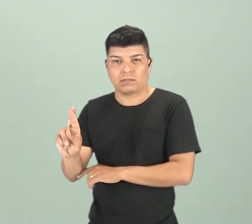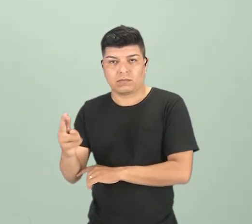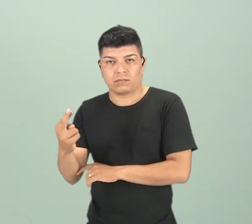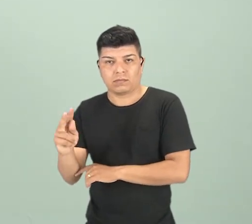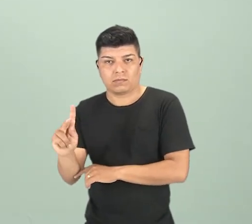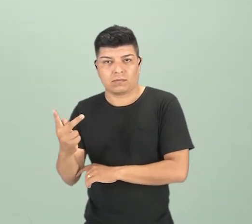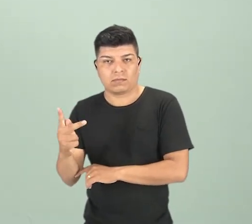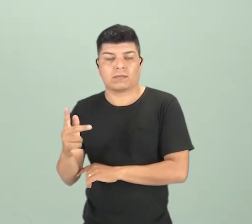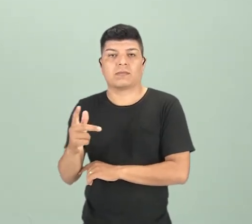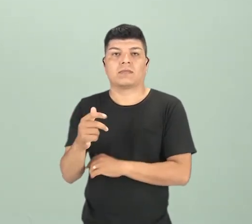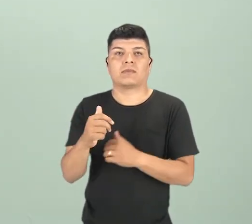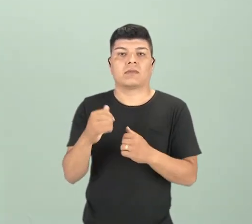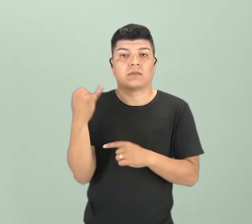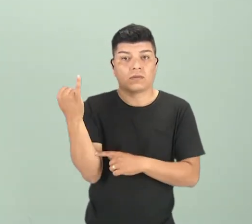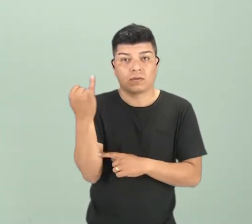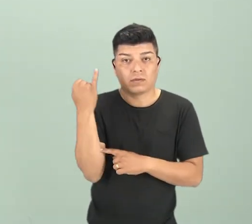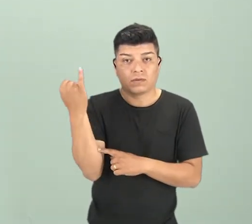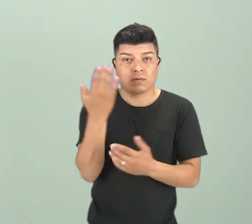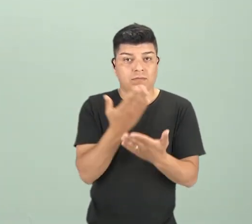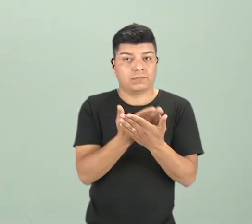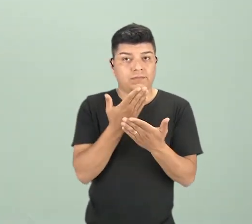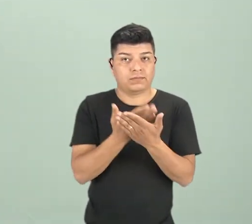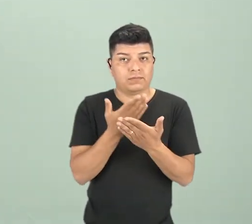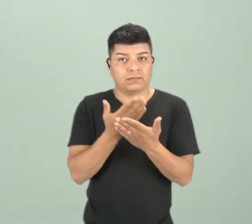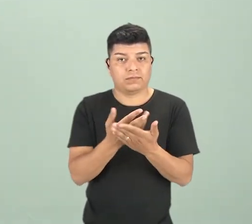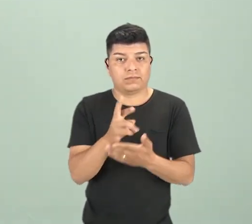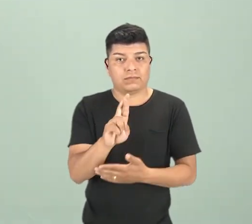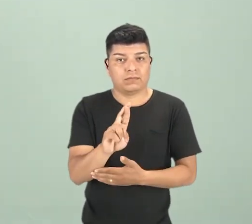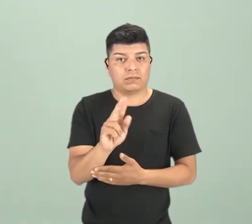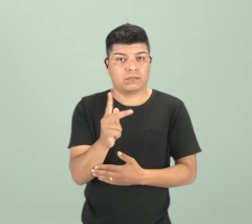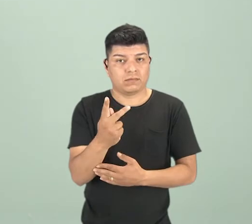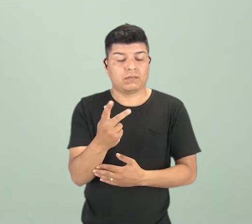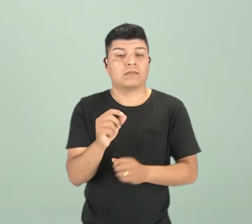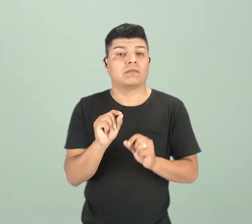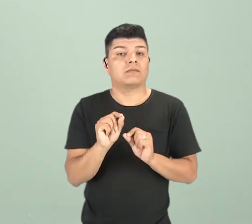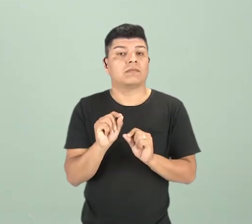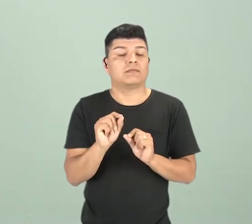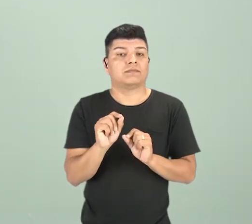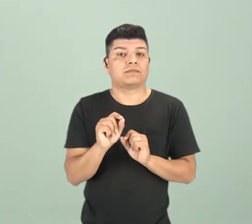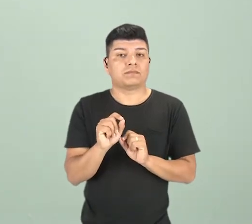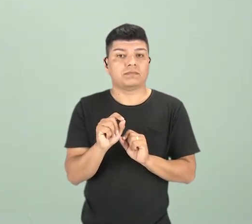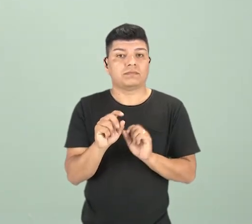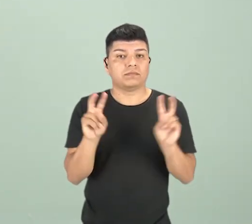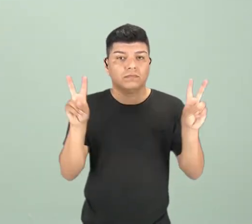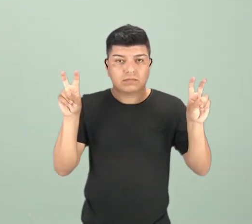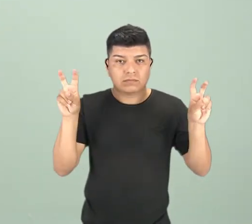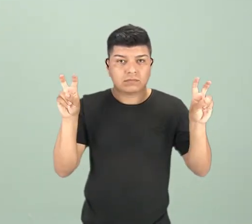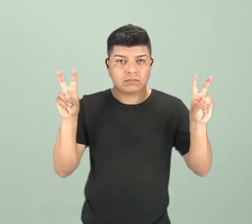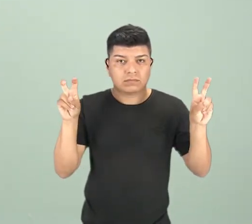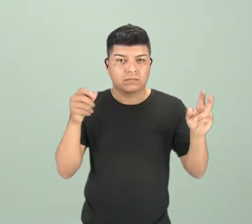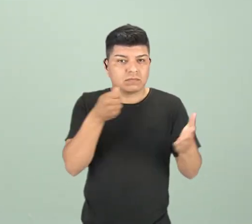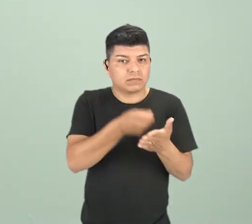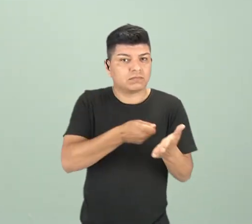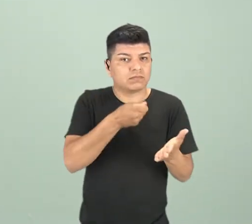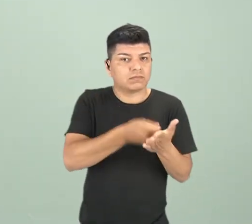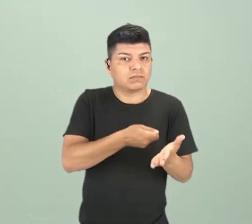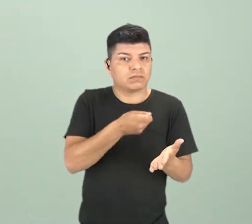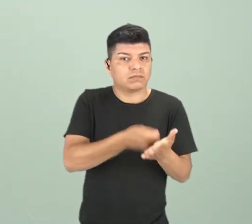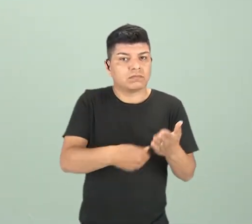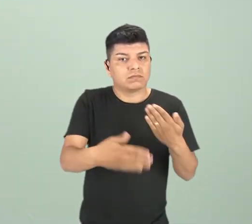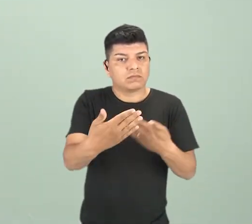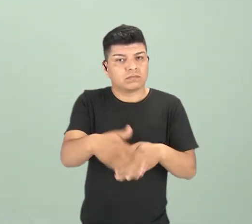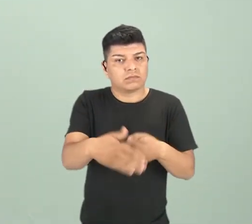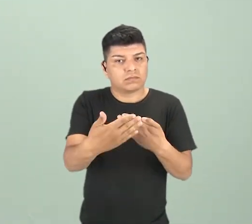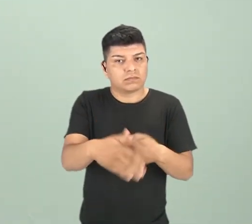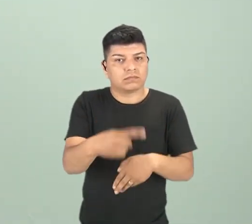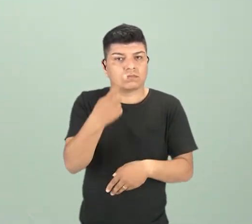muito a ver com isso. O importante do estudo do fator RH, né, é um temazinho bastante cobrado, né, em provas,